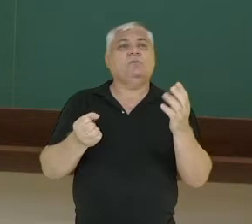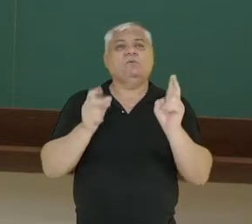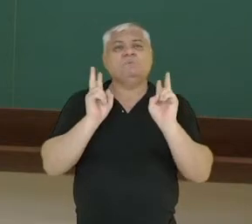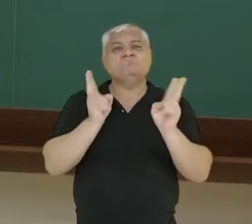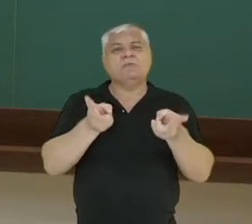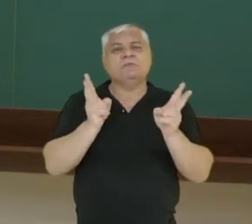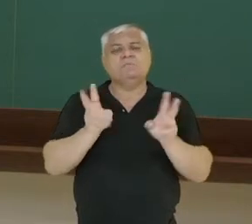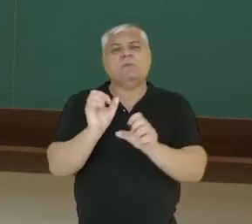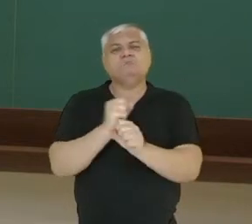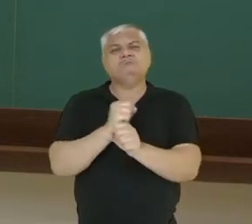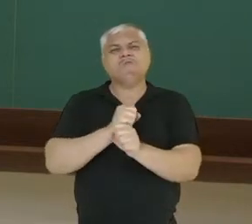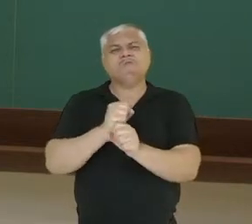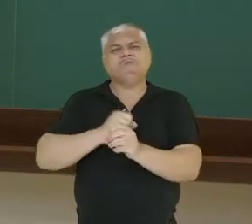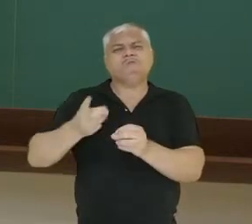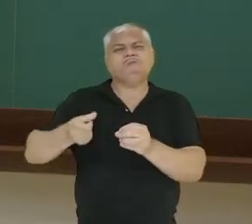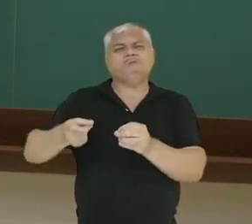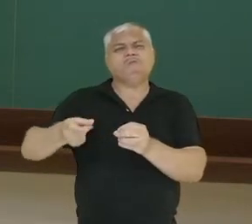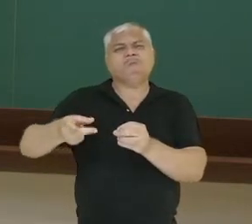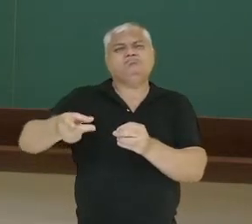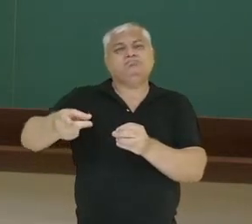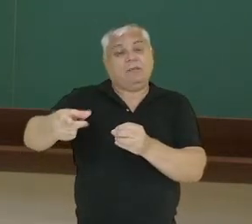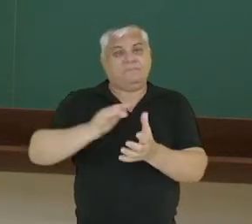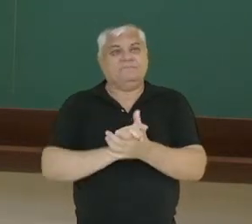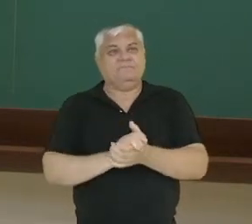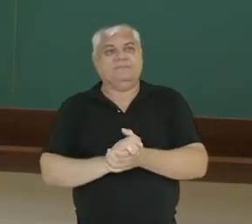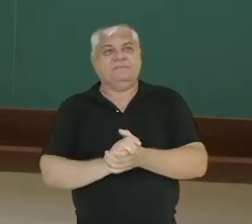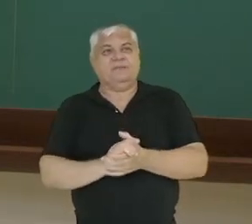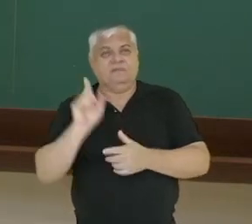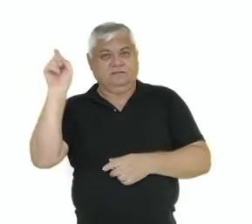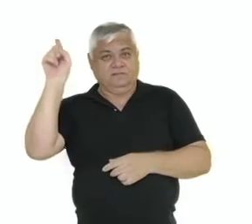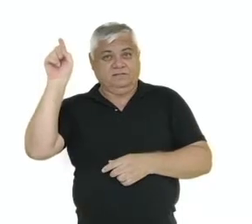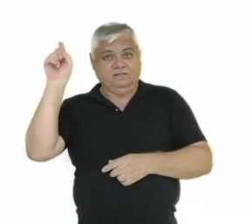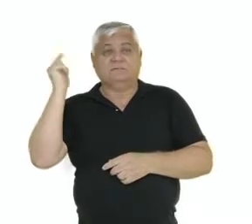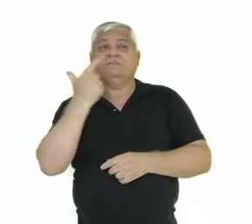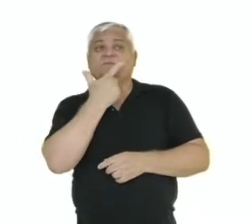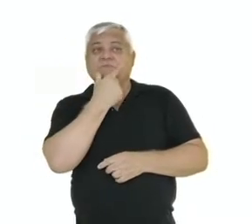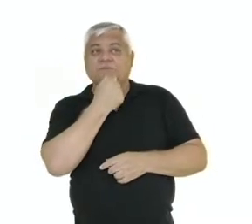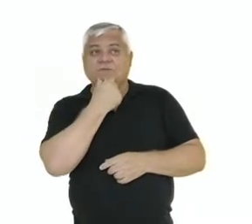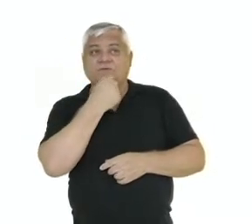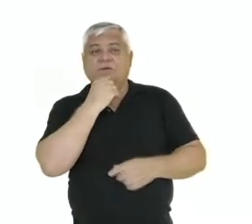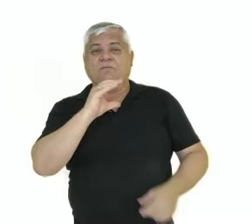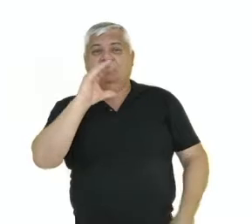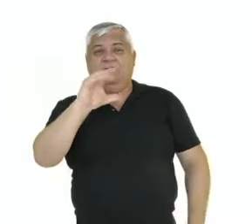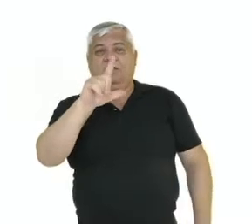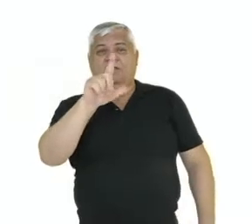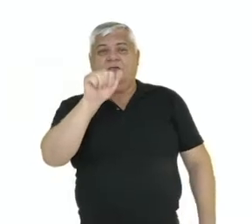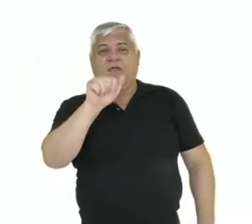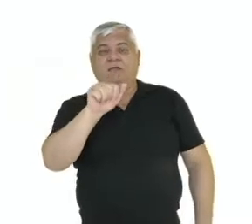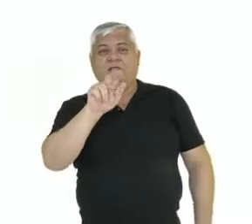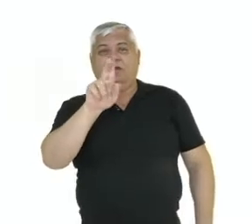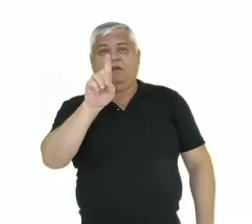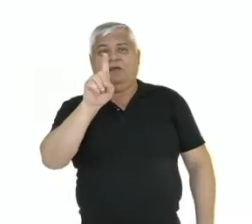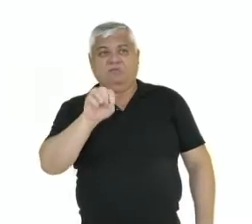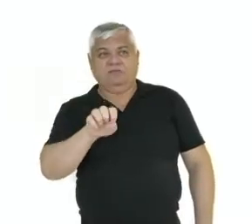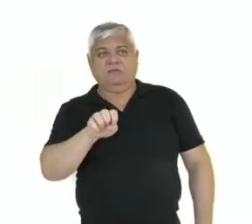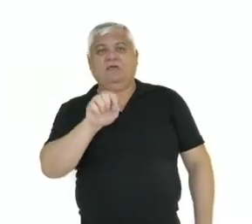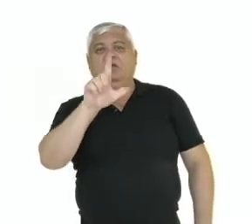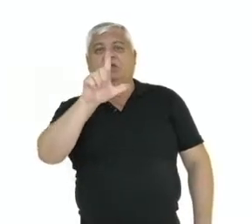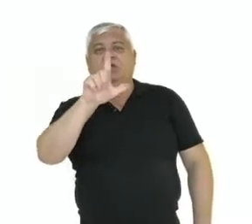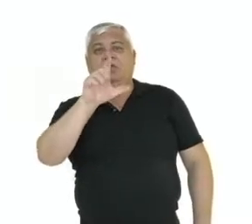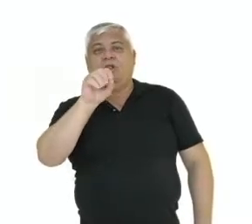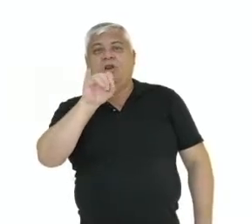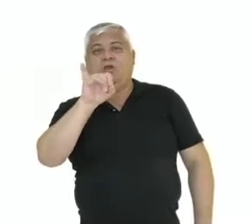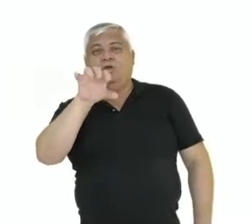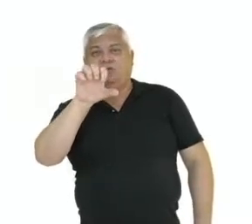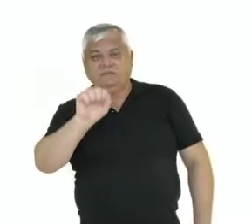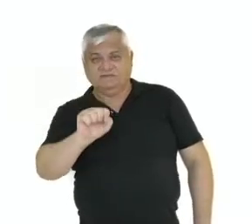mantém constante ao longo do tempo. Aqui nós temos esse cidadão Claude Louis Berthollet. Ele foi